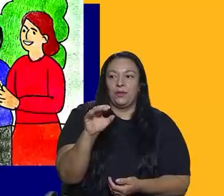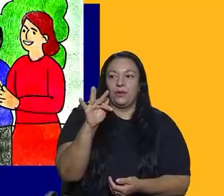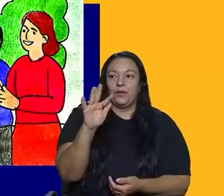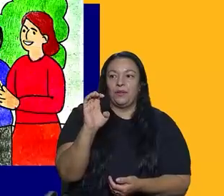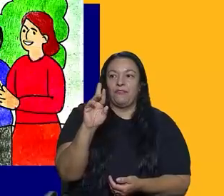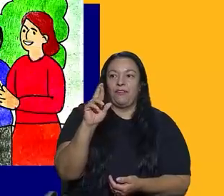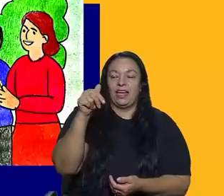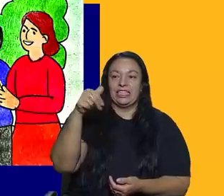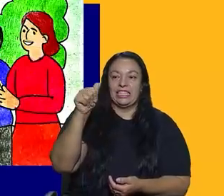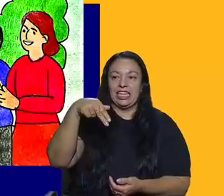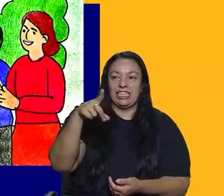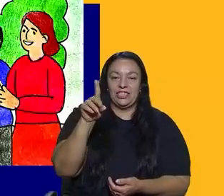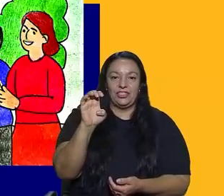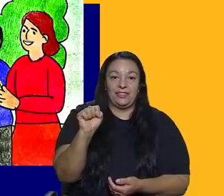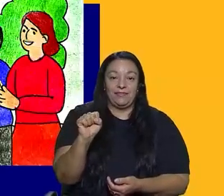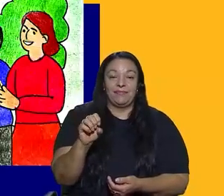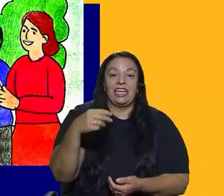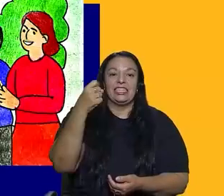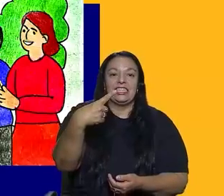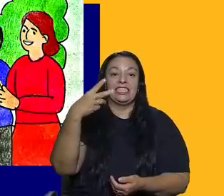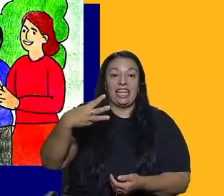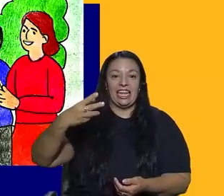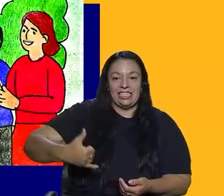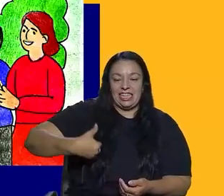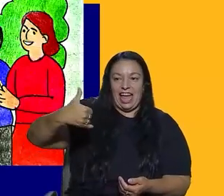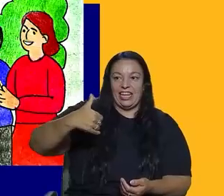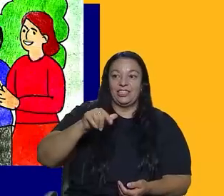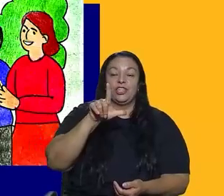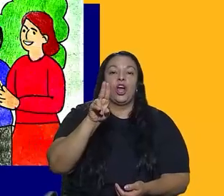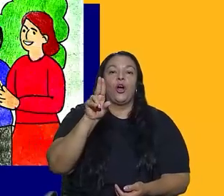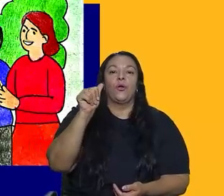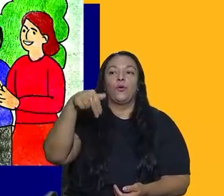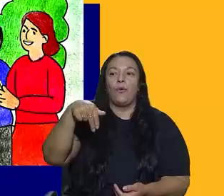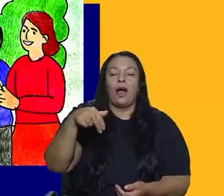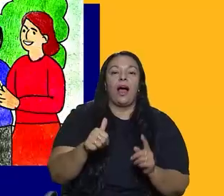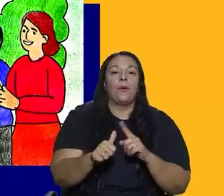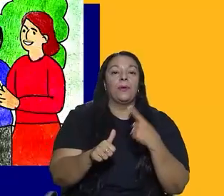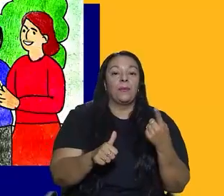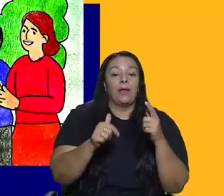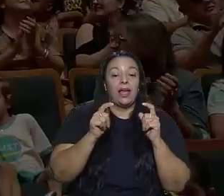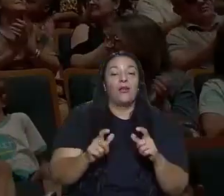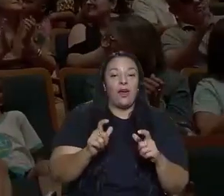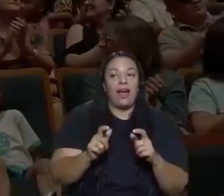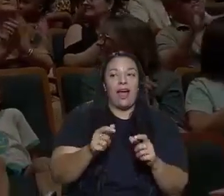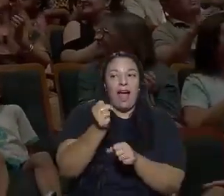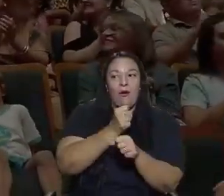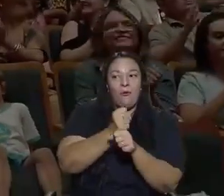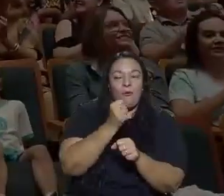O Luan tem 13 anos. E o Luan foi o vencedor do primeiro lugar no ano passado.